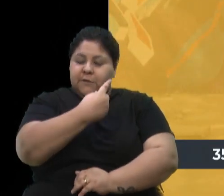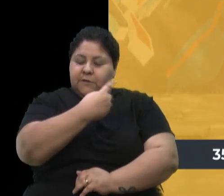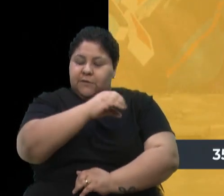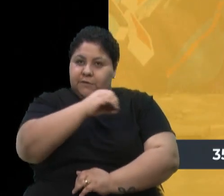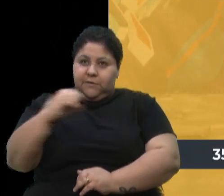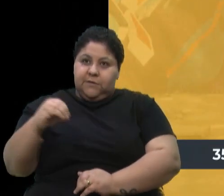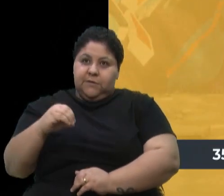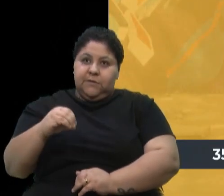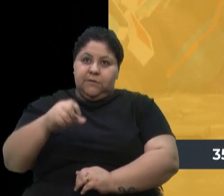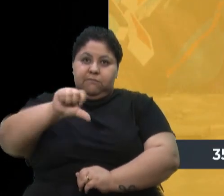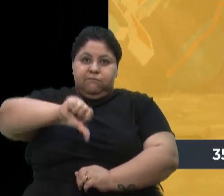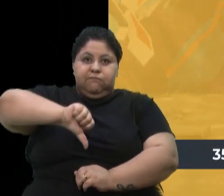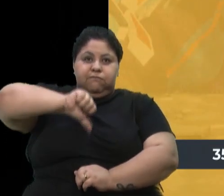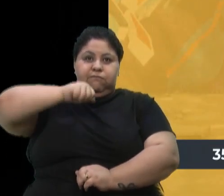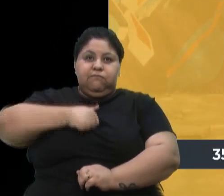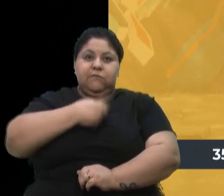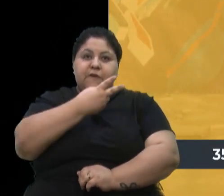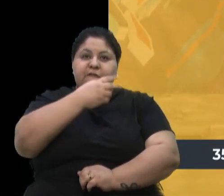toda a comunidade,